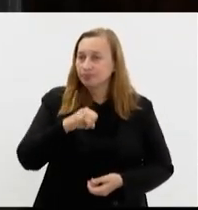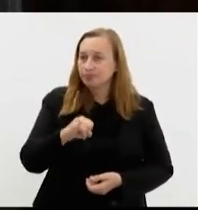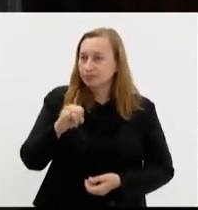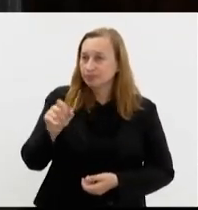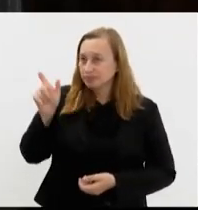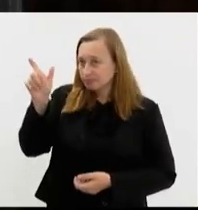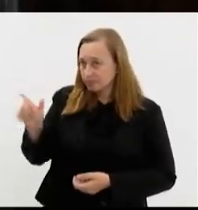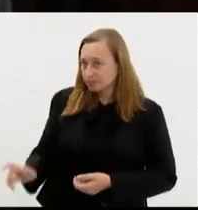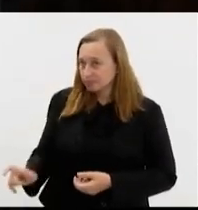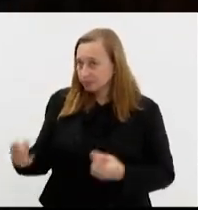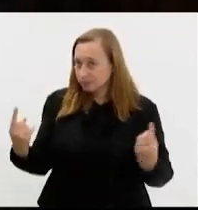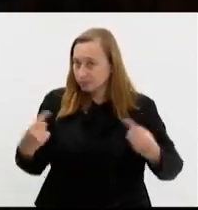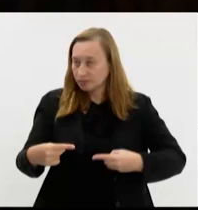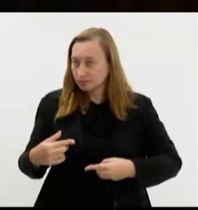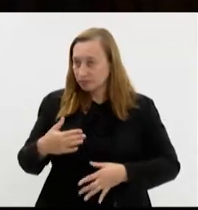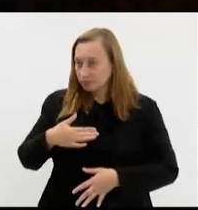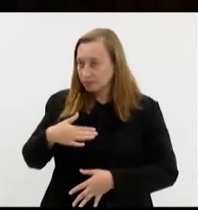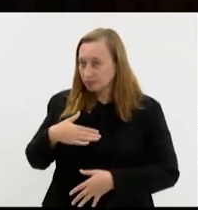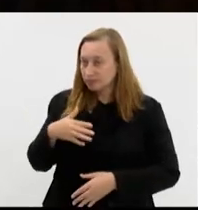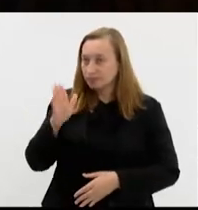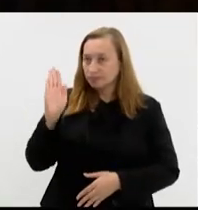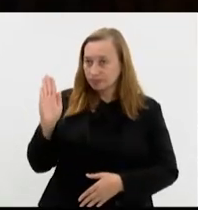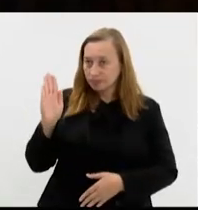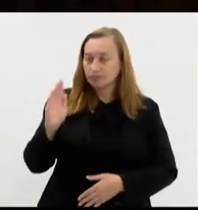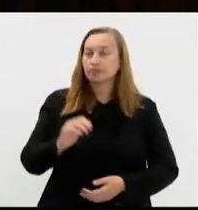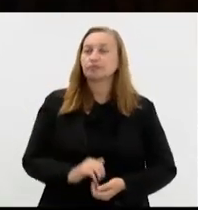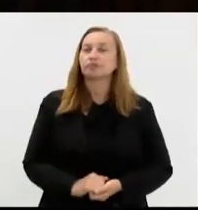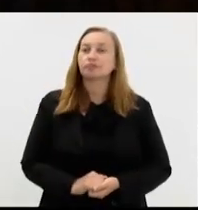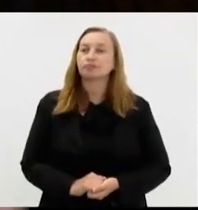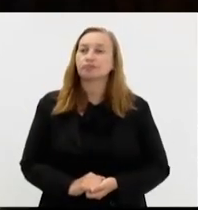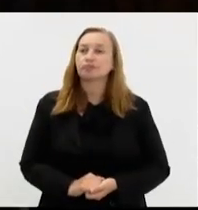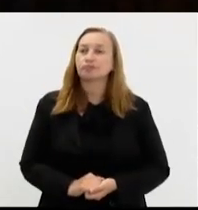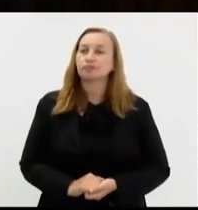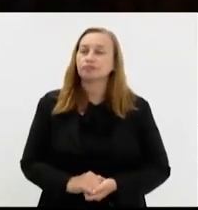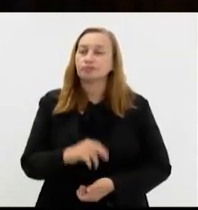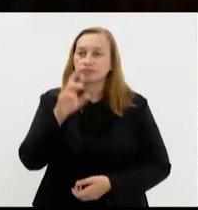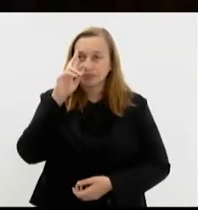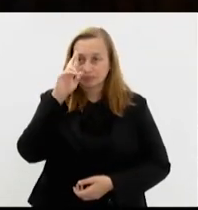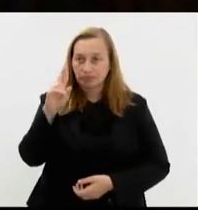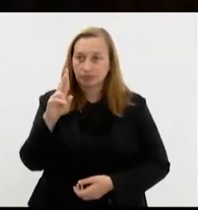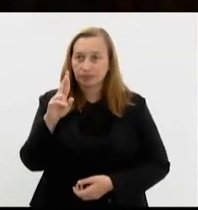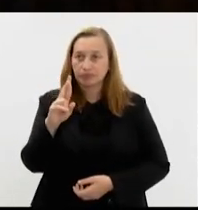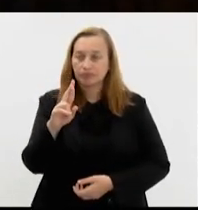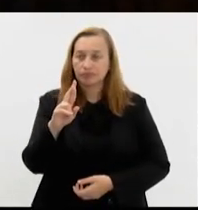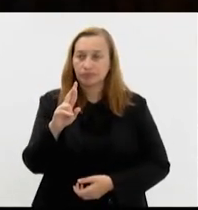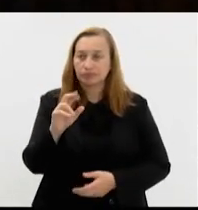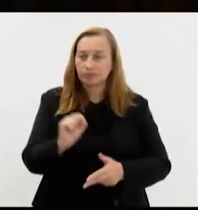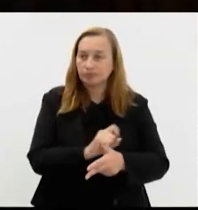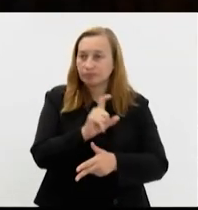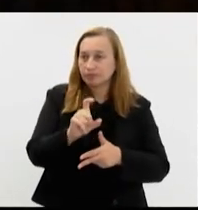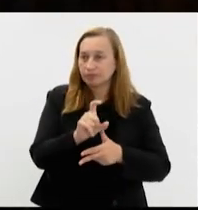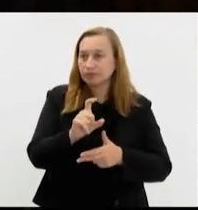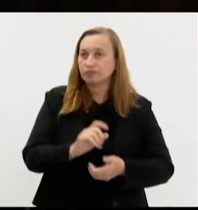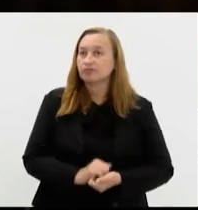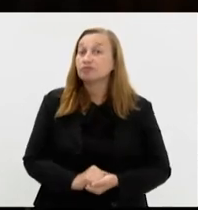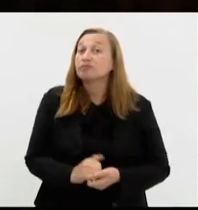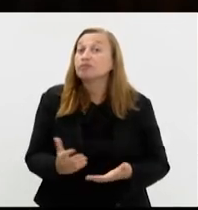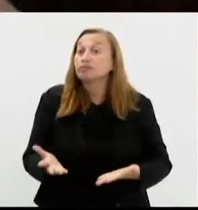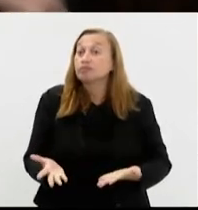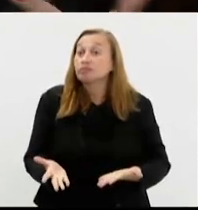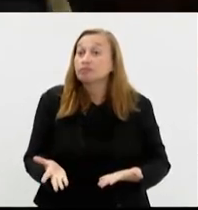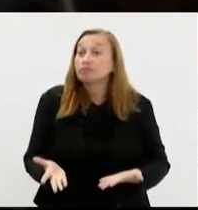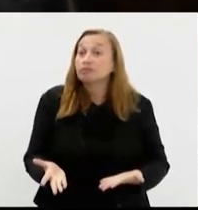adversário além de candidato exerce a chefia do Poder Executivo